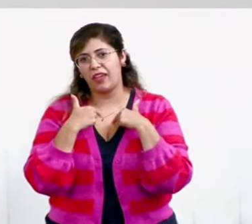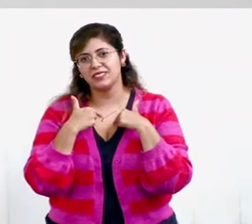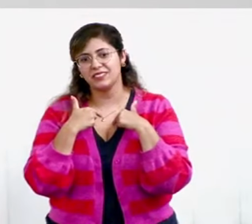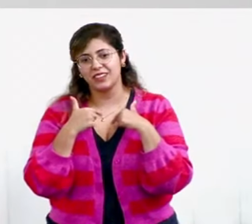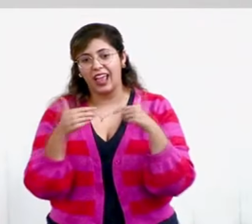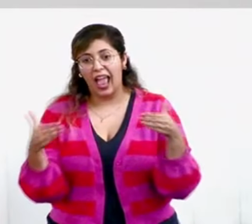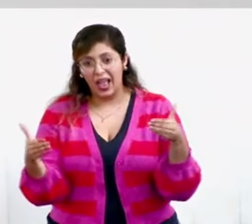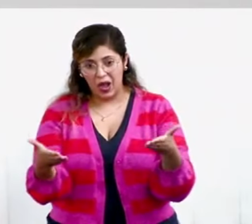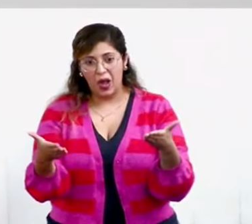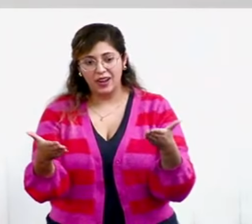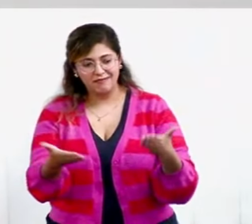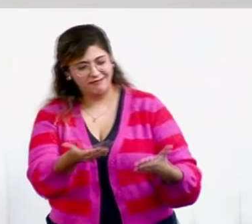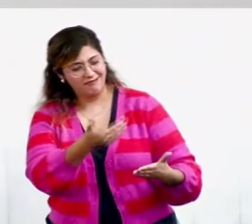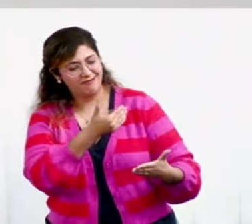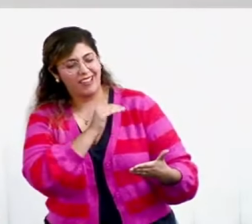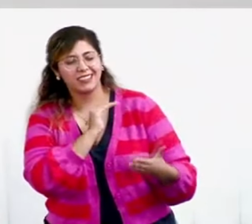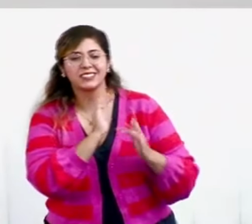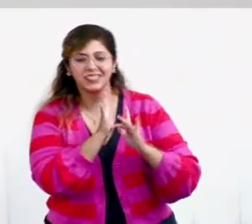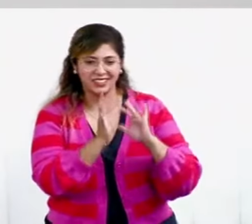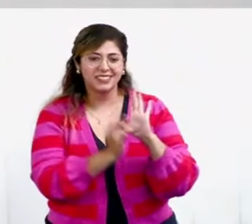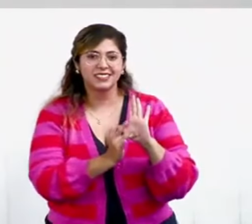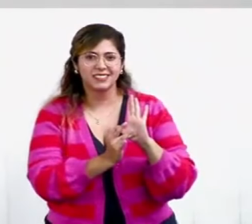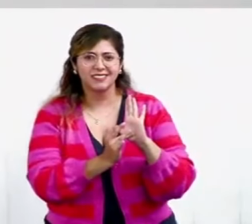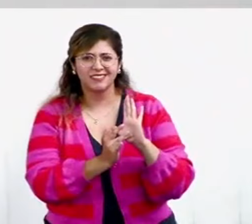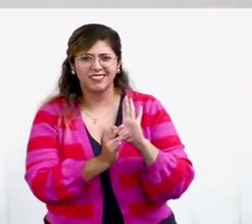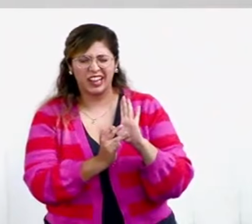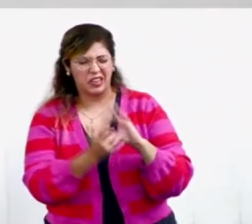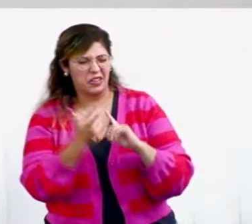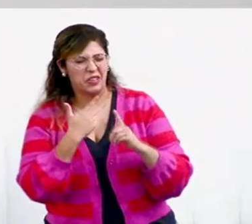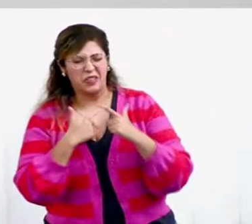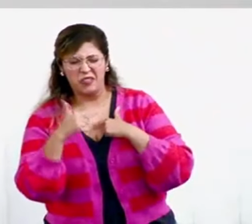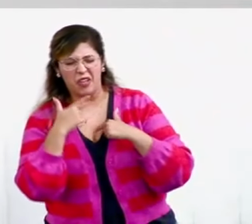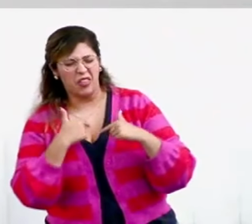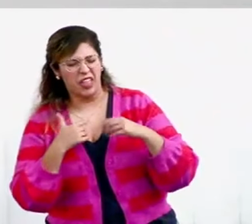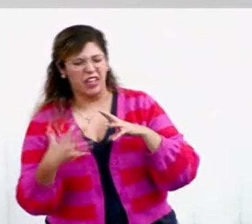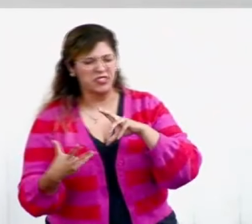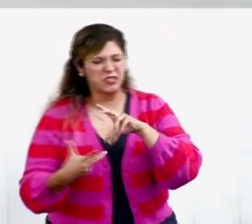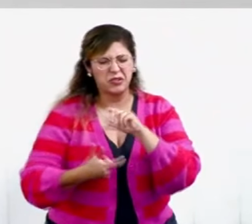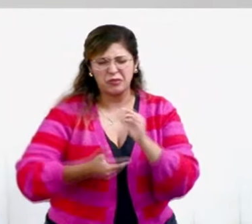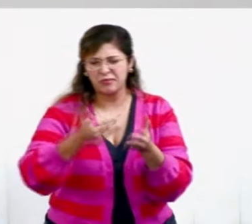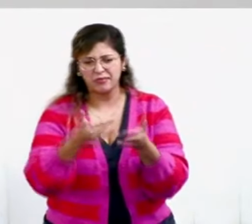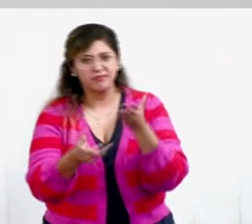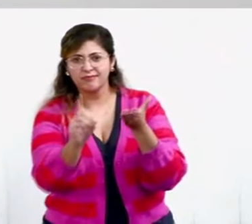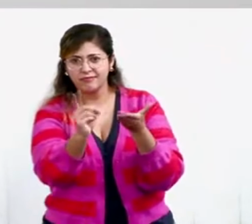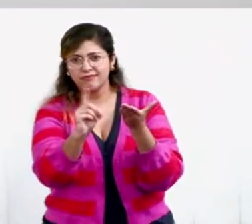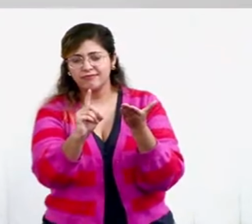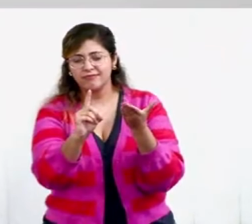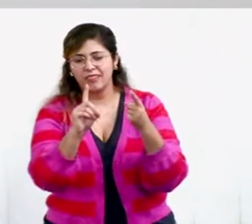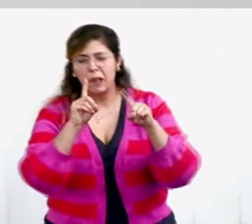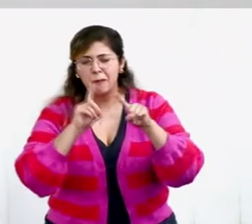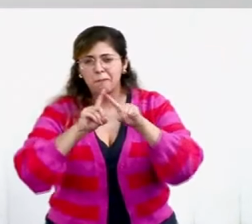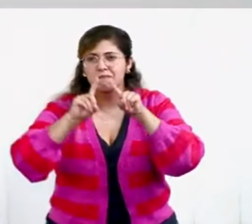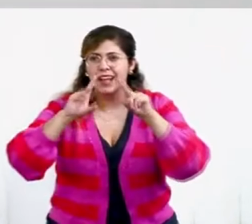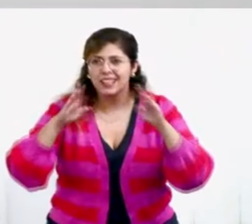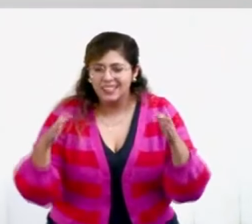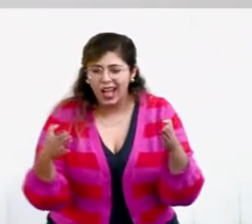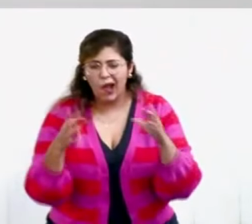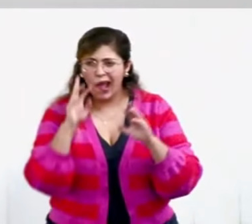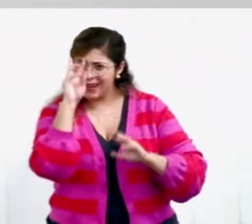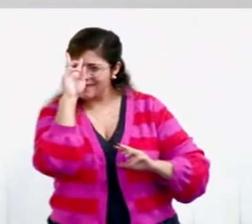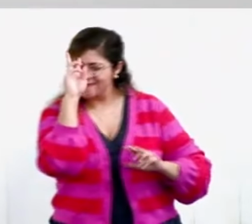E não a impureza deste mundo caído. Ele nos leva a um rompimento, a conversão nos leva a